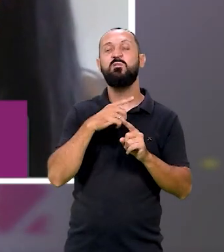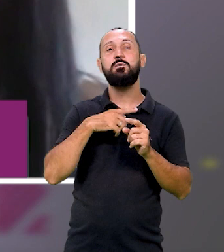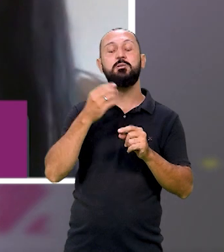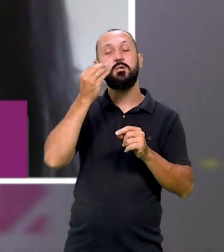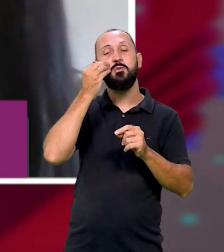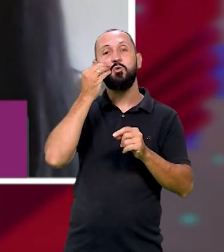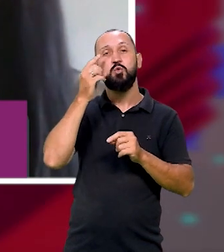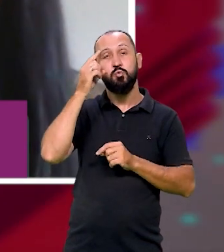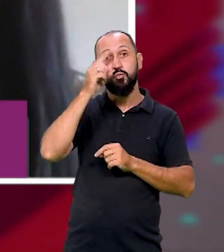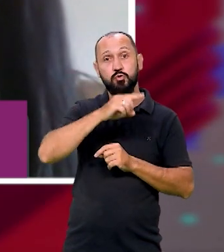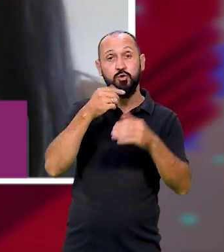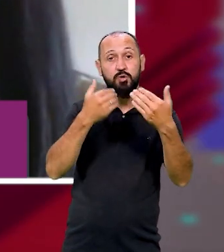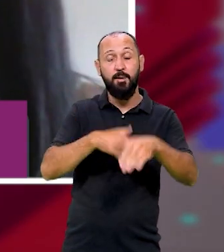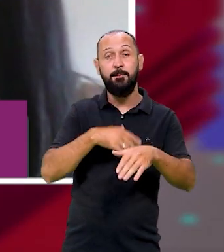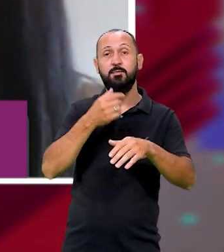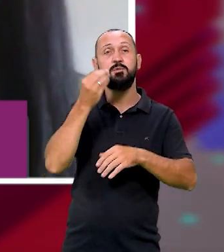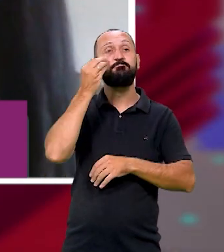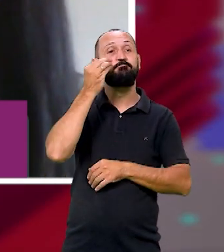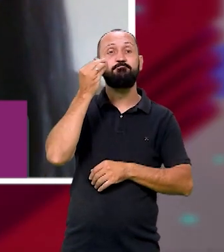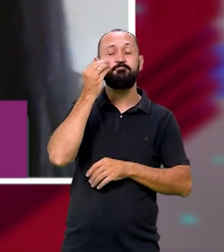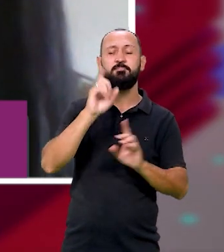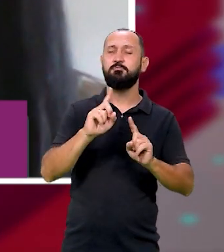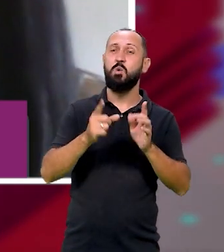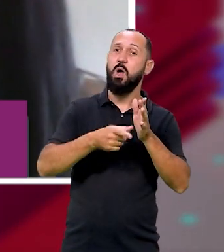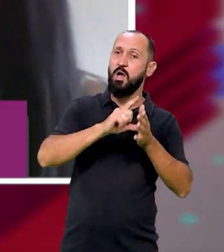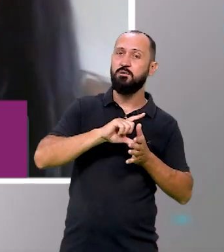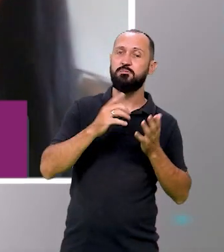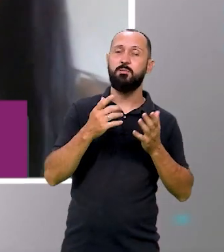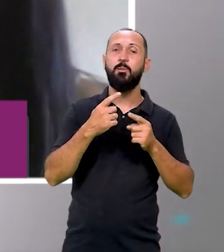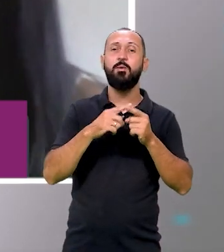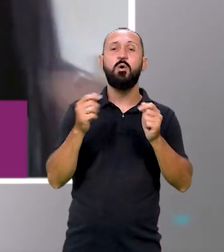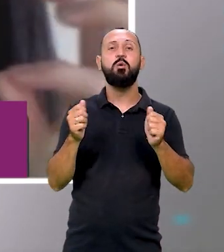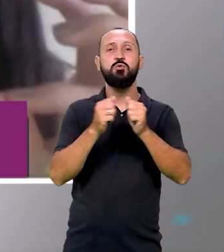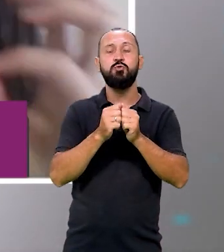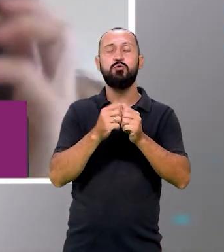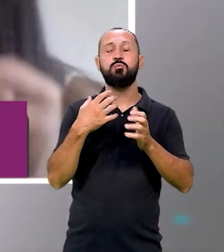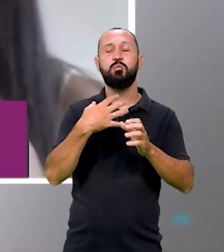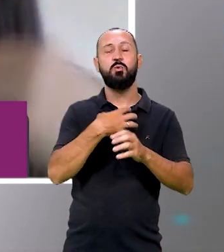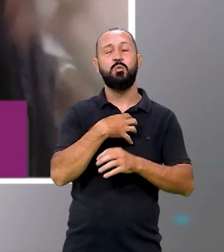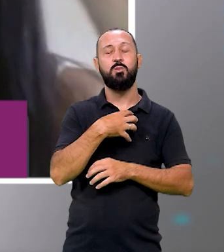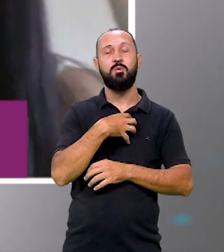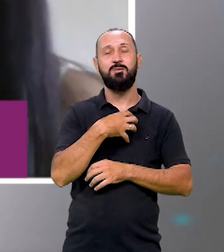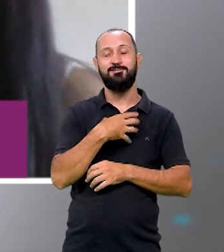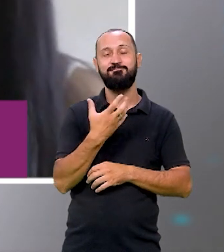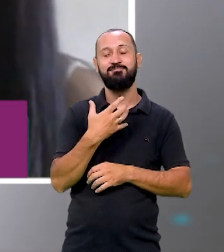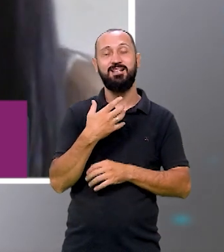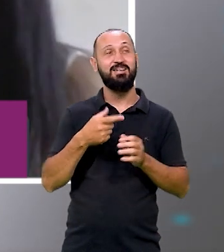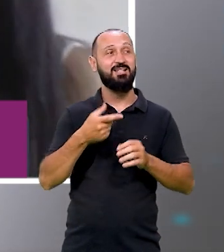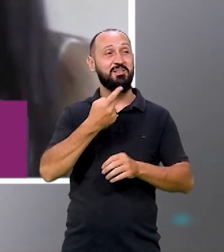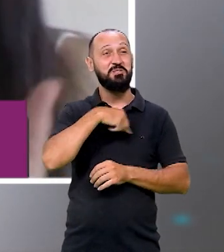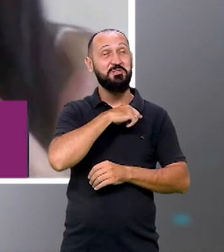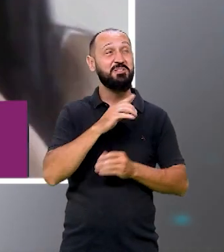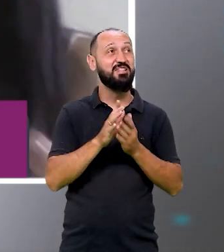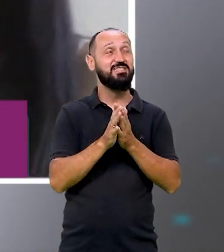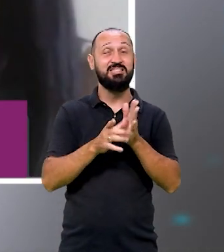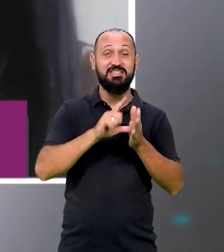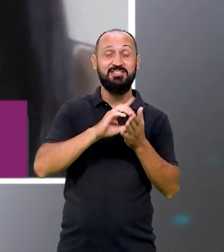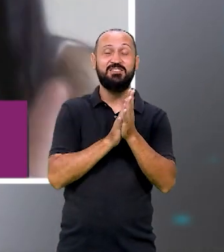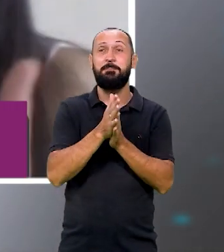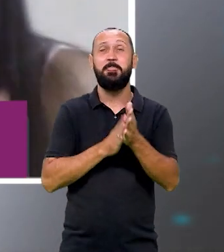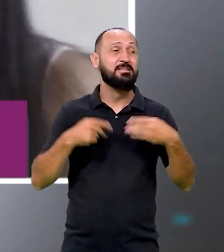a hidratação, a qualidade do que se come também, né? Fazer reeducação alimentar não é tirar carboidrato, proteína, ficar